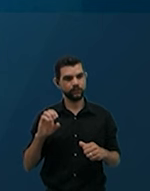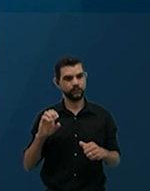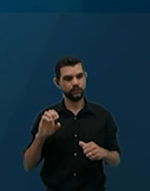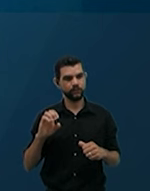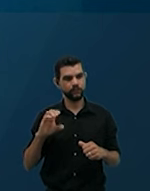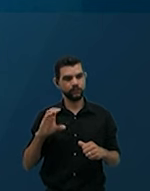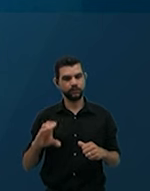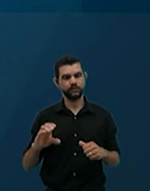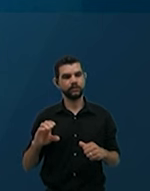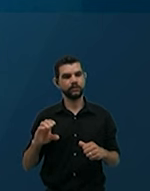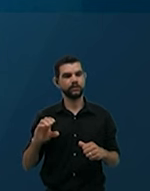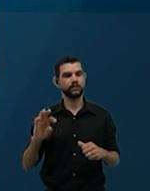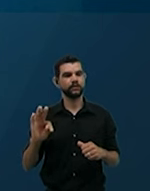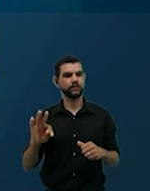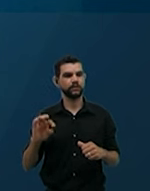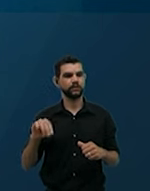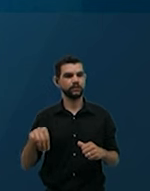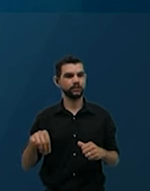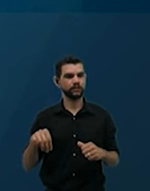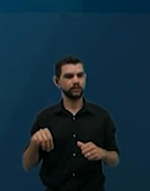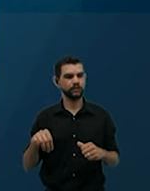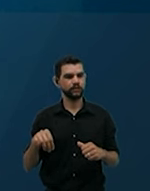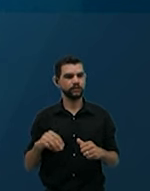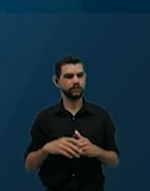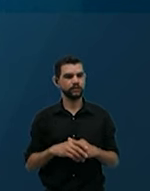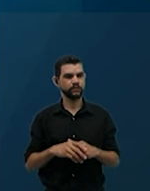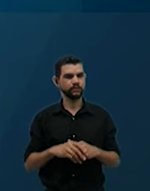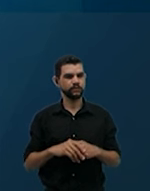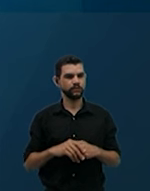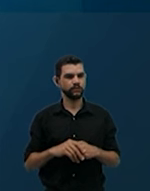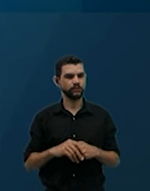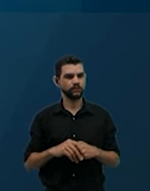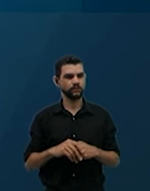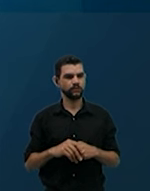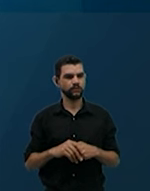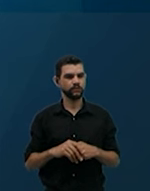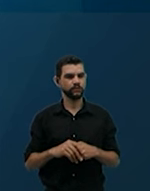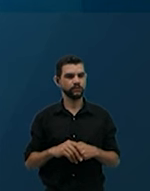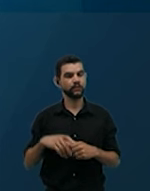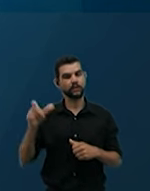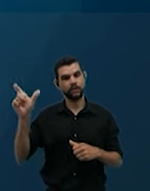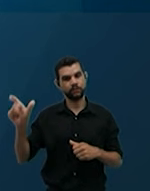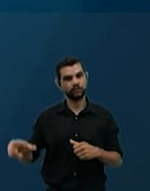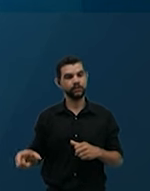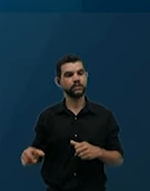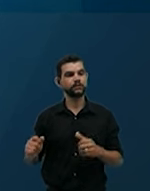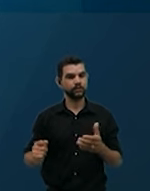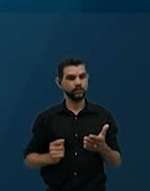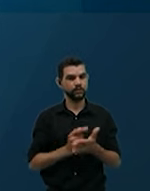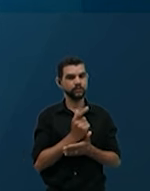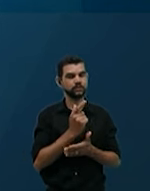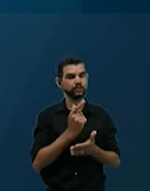concordância expressa ou tácita do arrematante em assumir o ônus